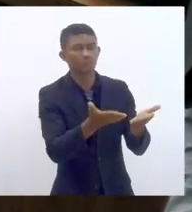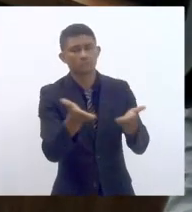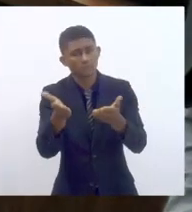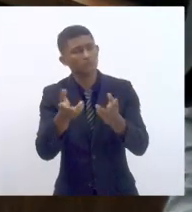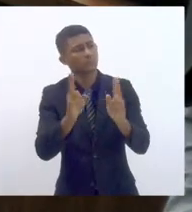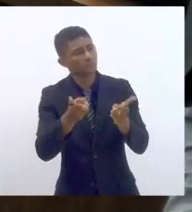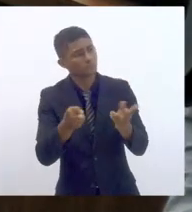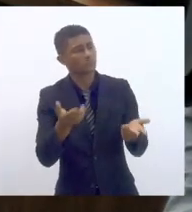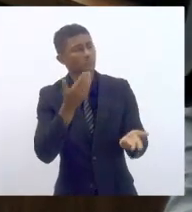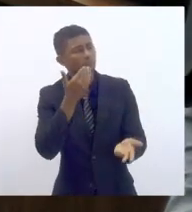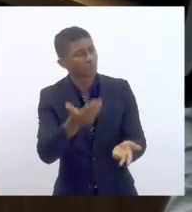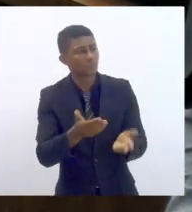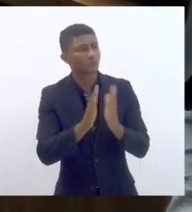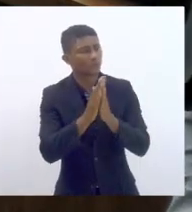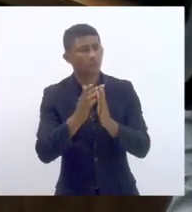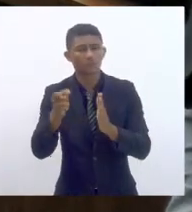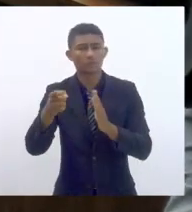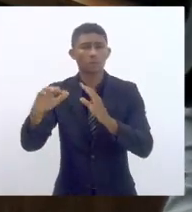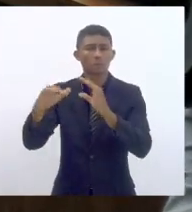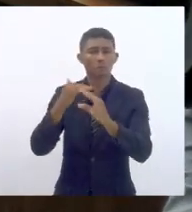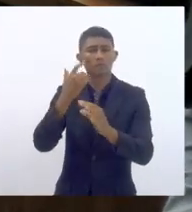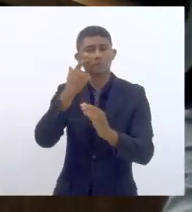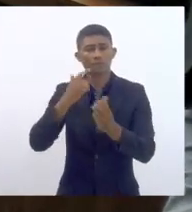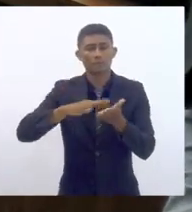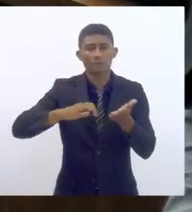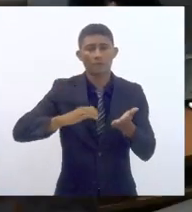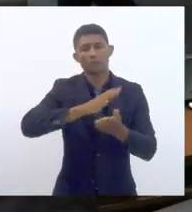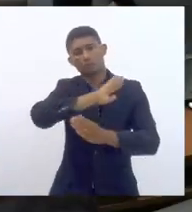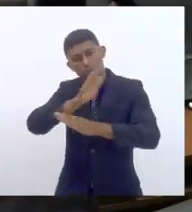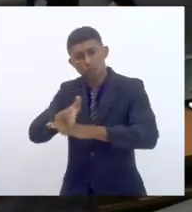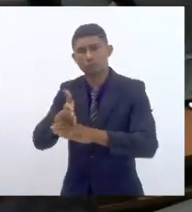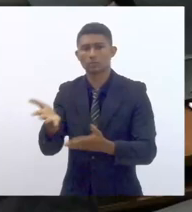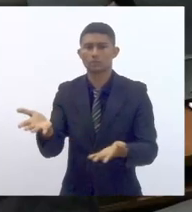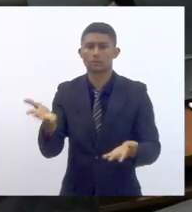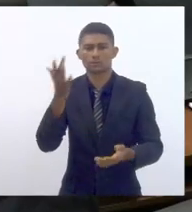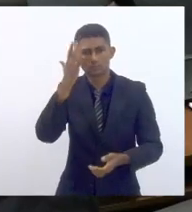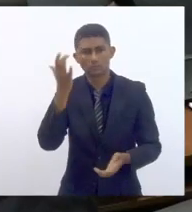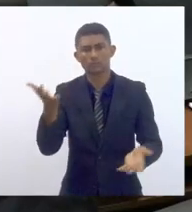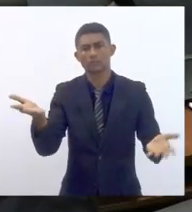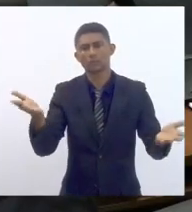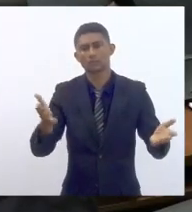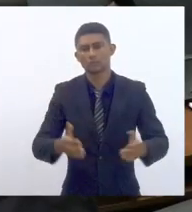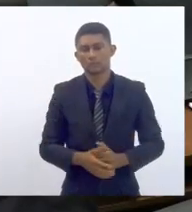que venha para cá e a gente derruba esse veto amanhã. Presidente.